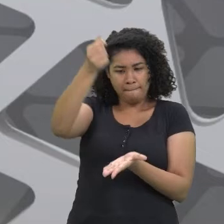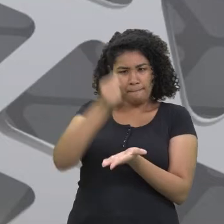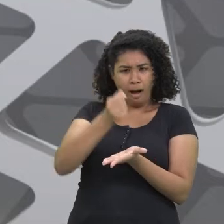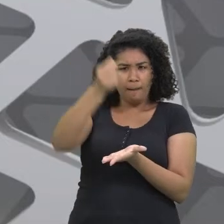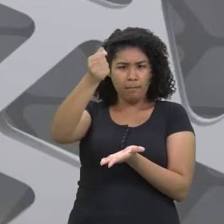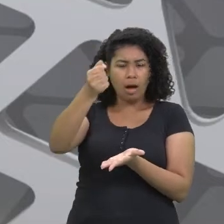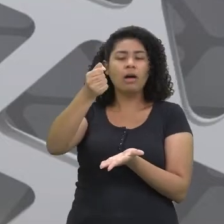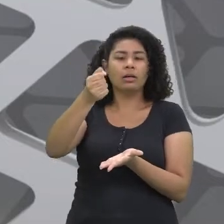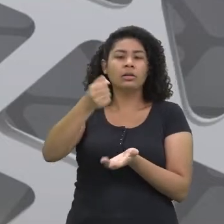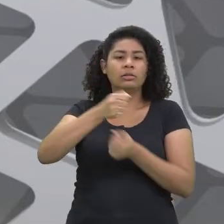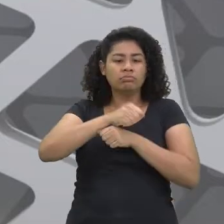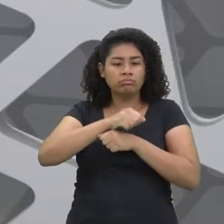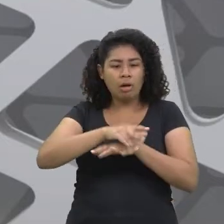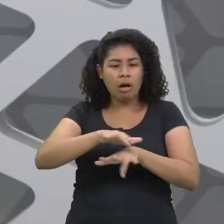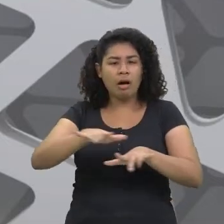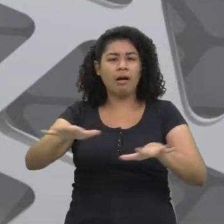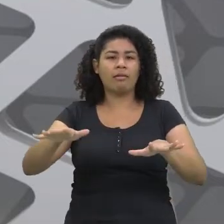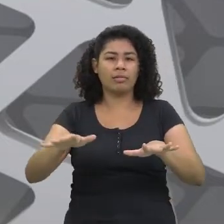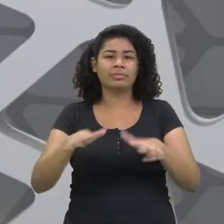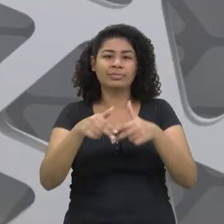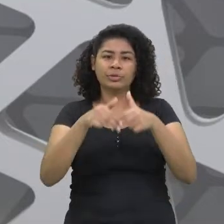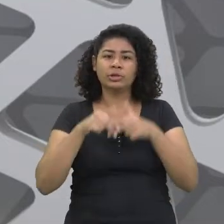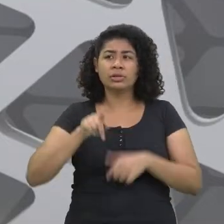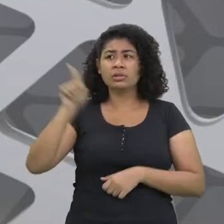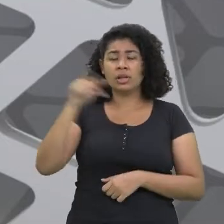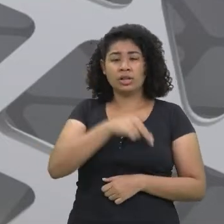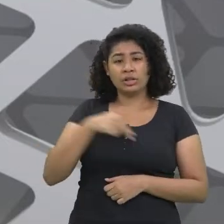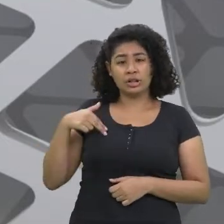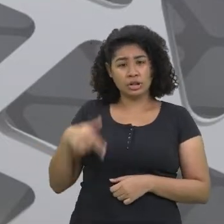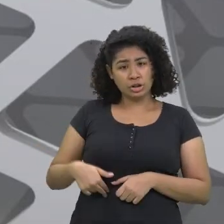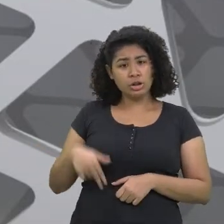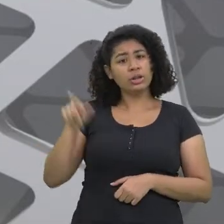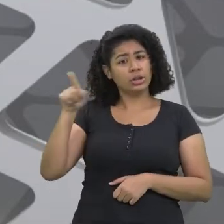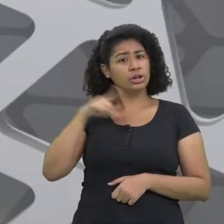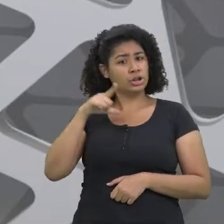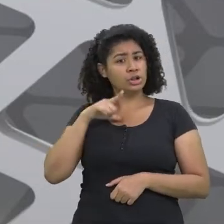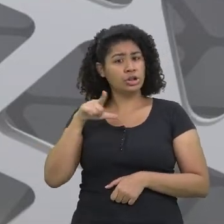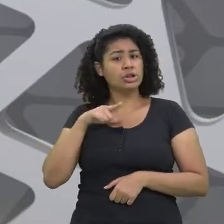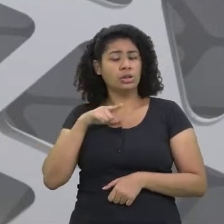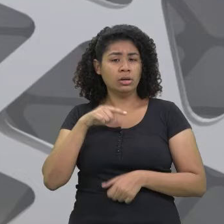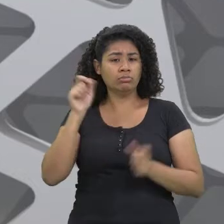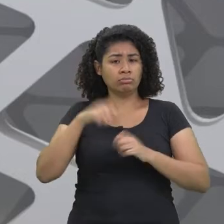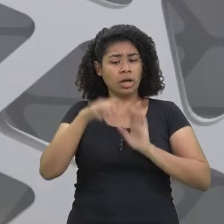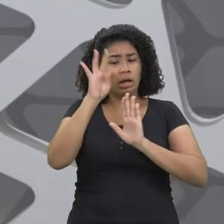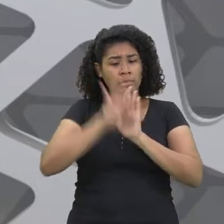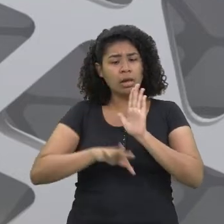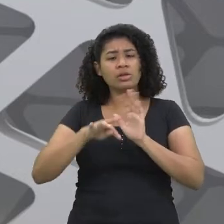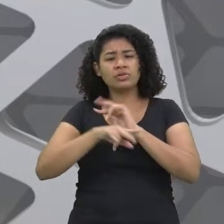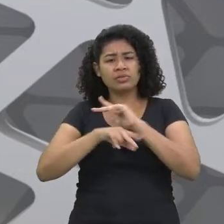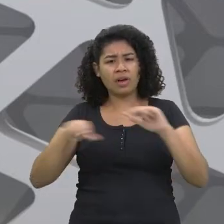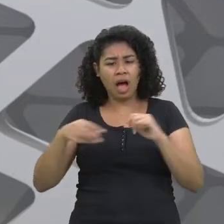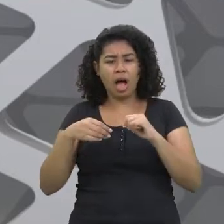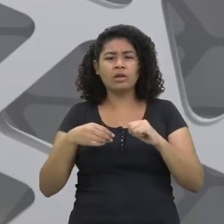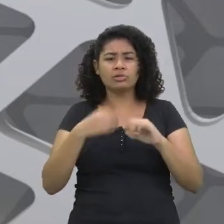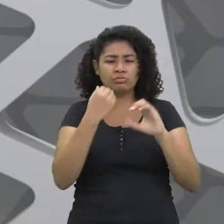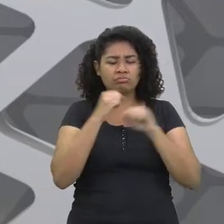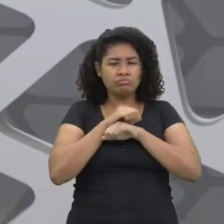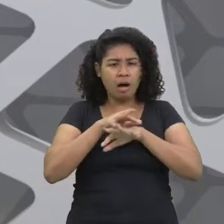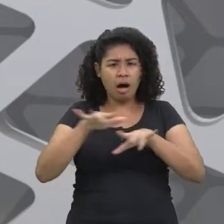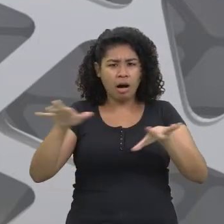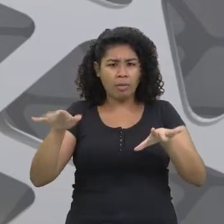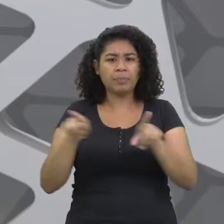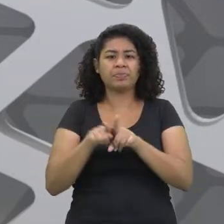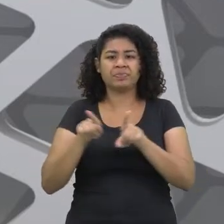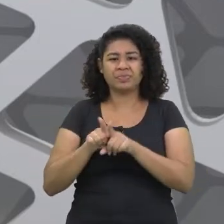exemplo, já haviam outras formas ali também de se produzir textos em massa, tá? Então, ao mesmo tempo que nós vamos ter o Johannes